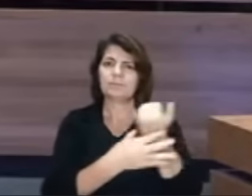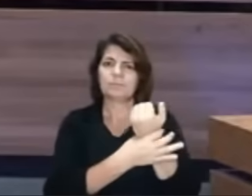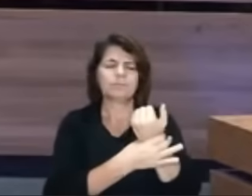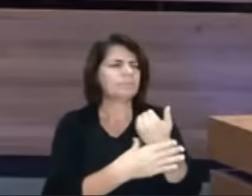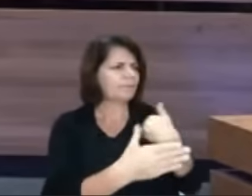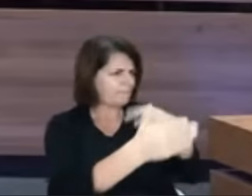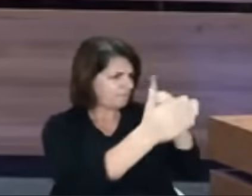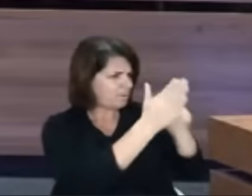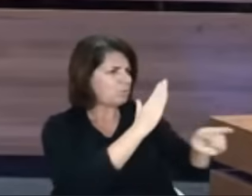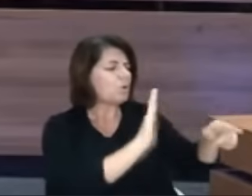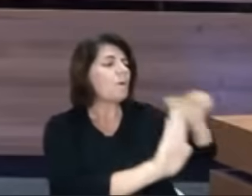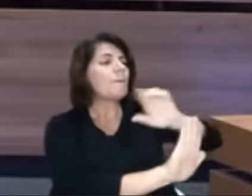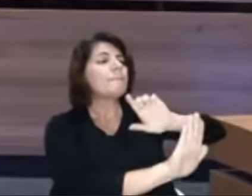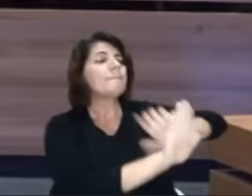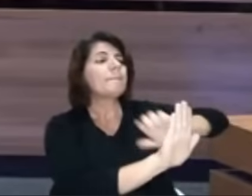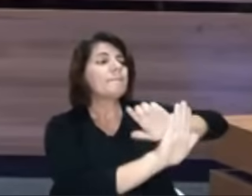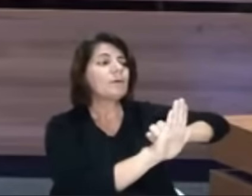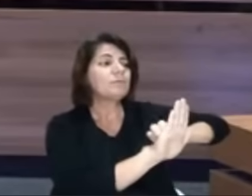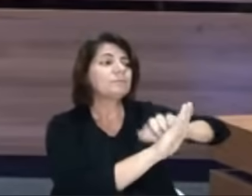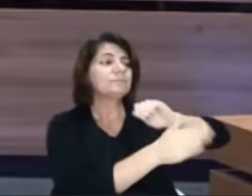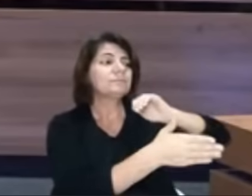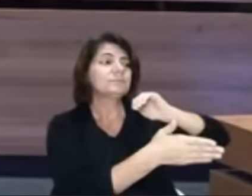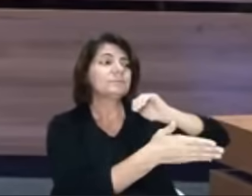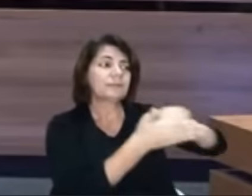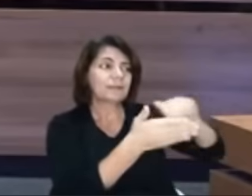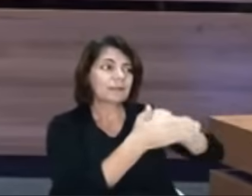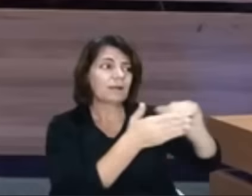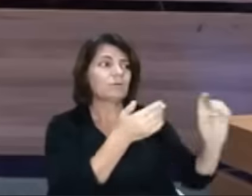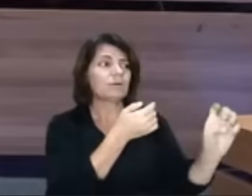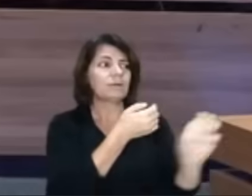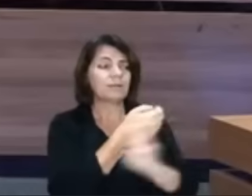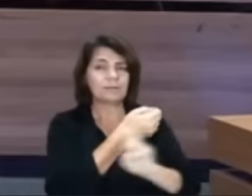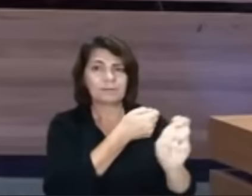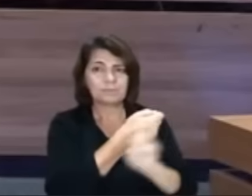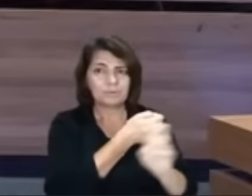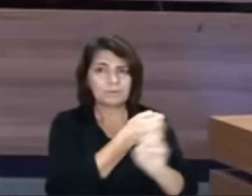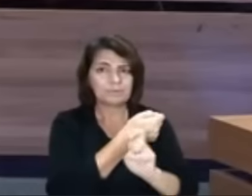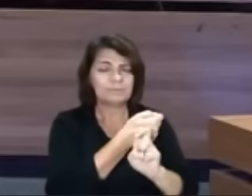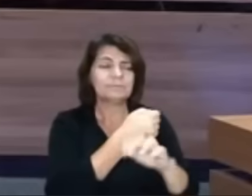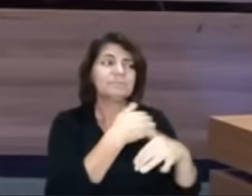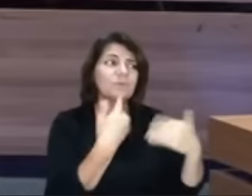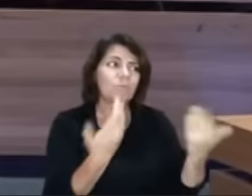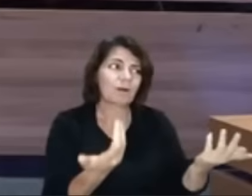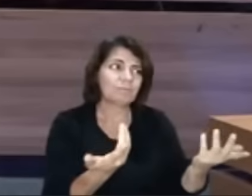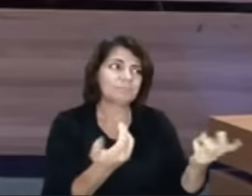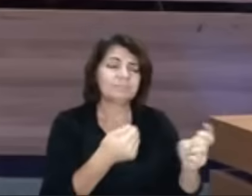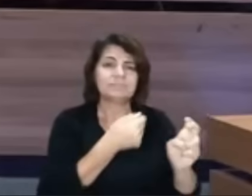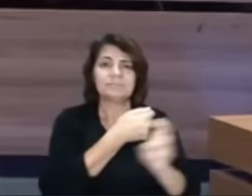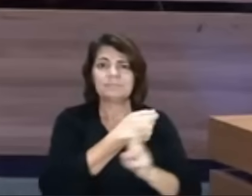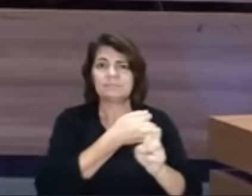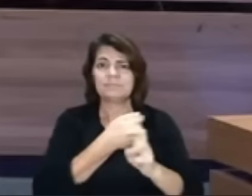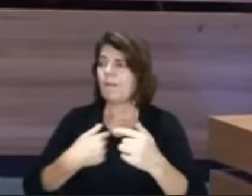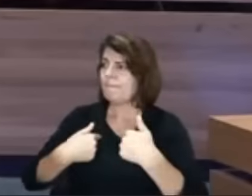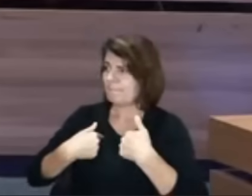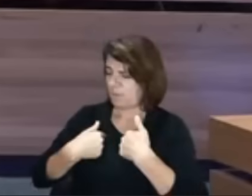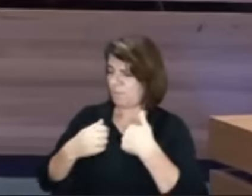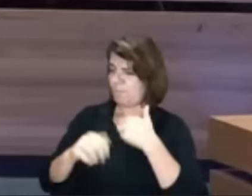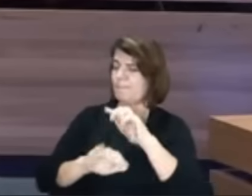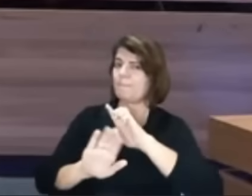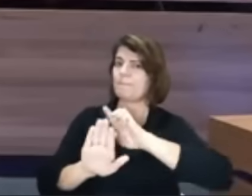é o papel do secretário executivo nesse sentido né até pra gente poder entender as responsabilidades em relação a esse o papel do secretário executivo é um